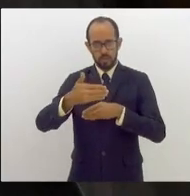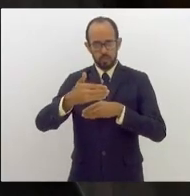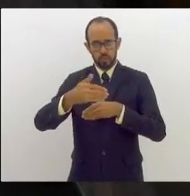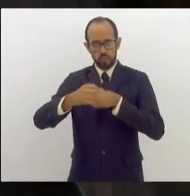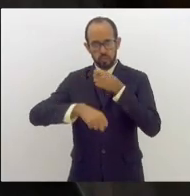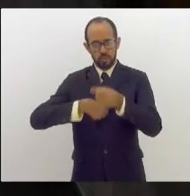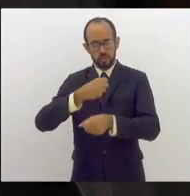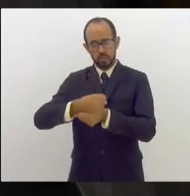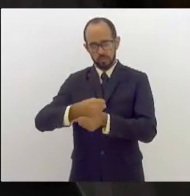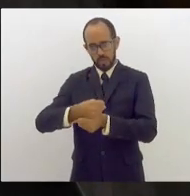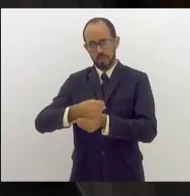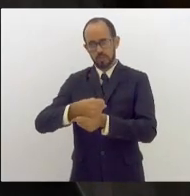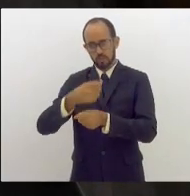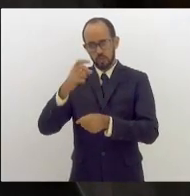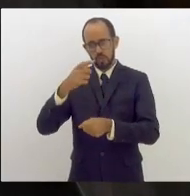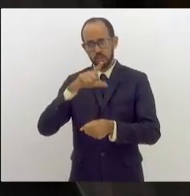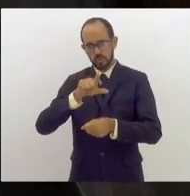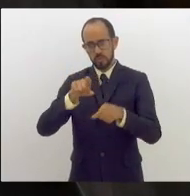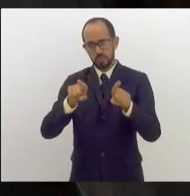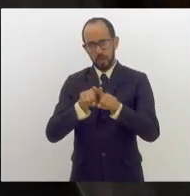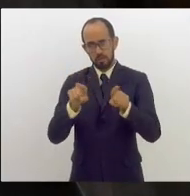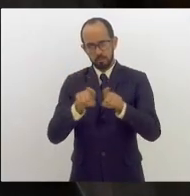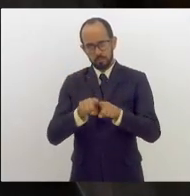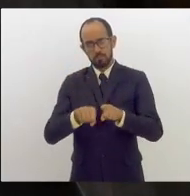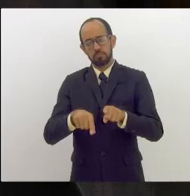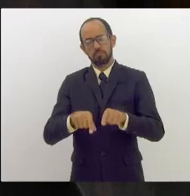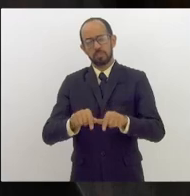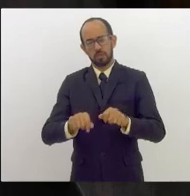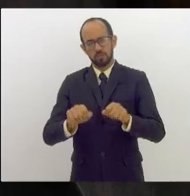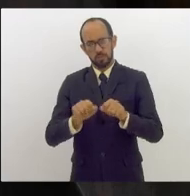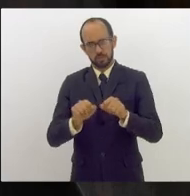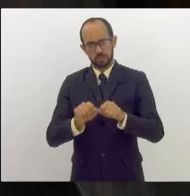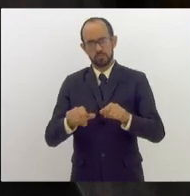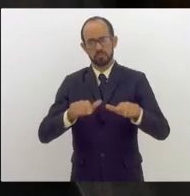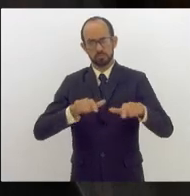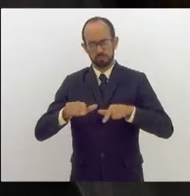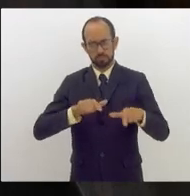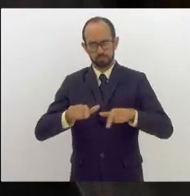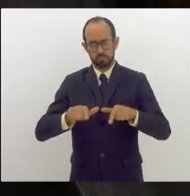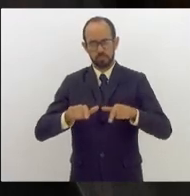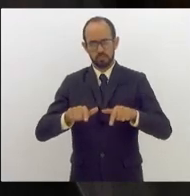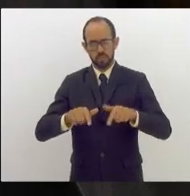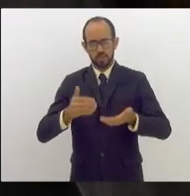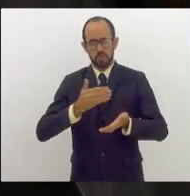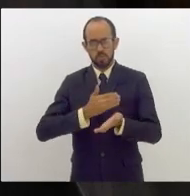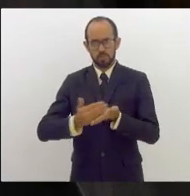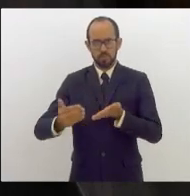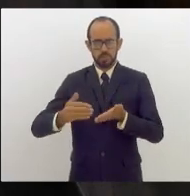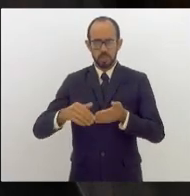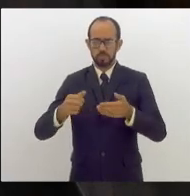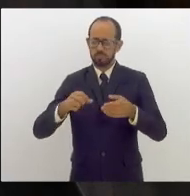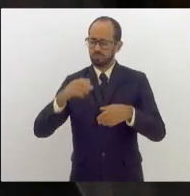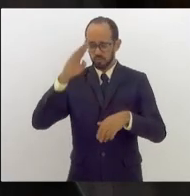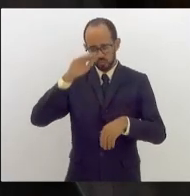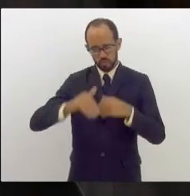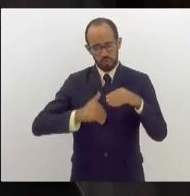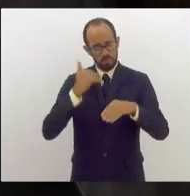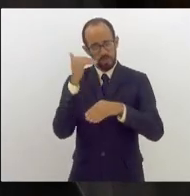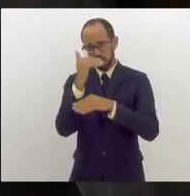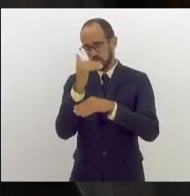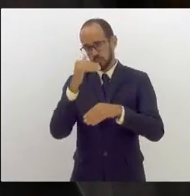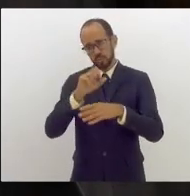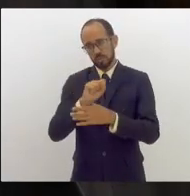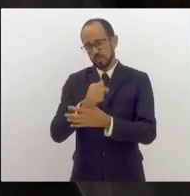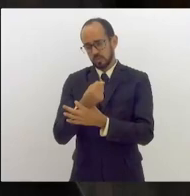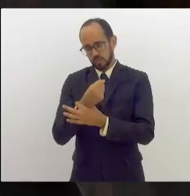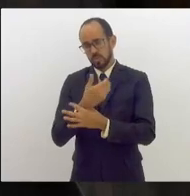muito produtivos no sentido da gente da efetividade e ingressar na carreira sobretudo da Segurança Pública os novos e